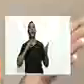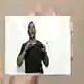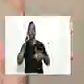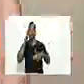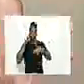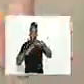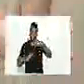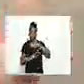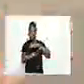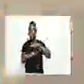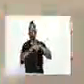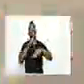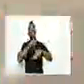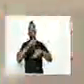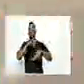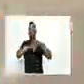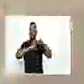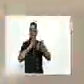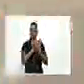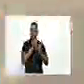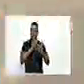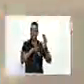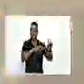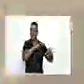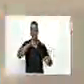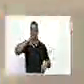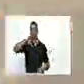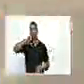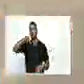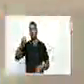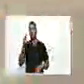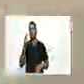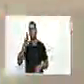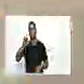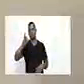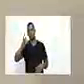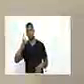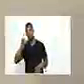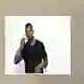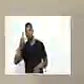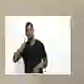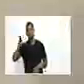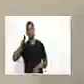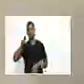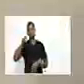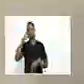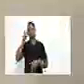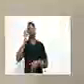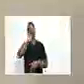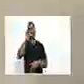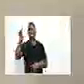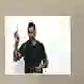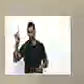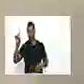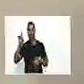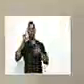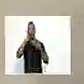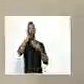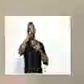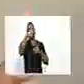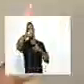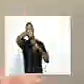já tem coleta seletiva e em Cachoeirinha já tem então usar esse gancho lá para est fazendo em nov S vão ser o